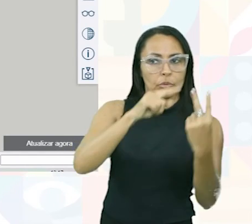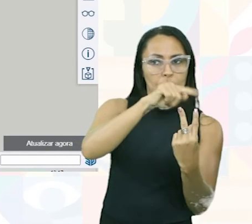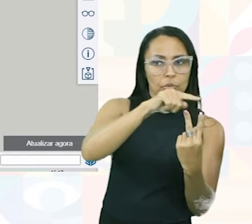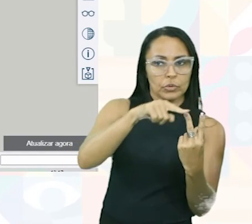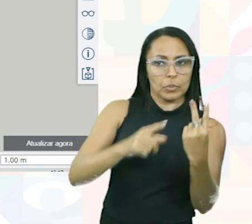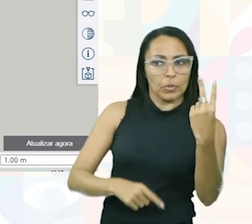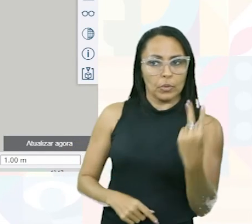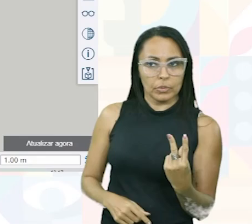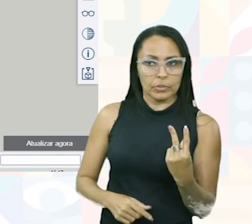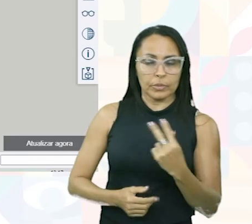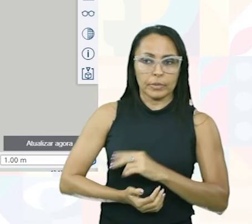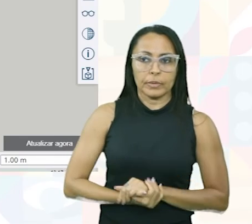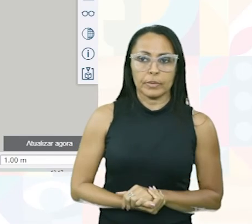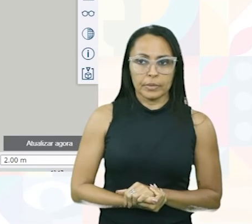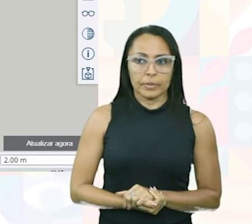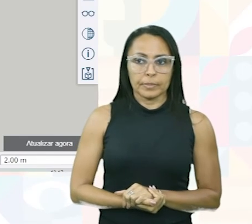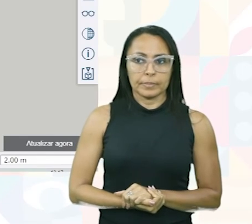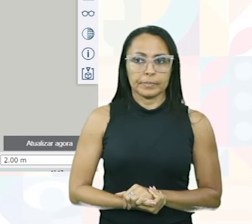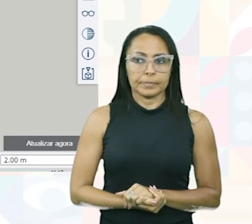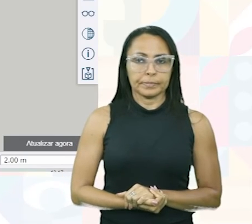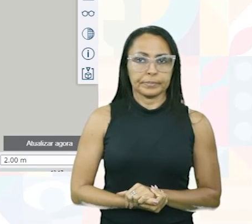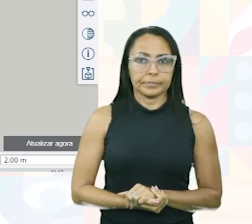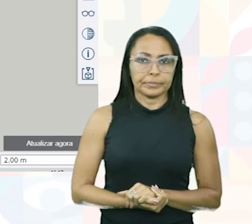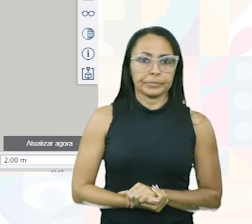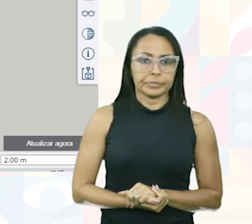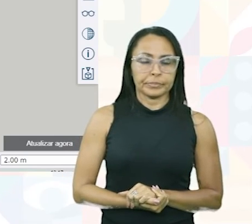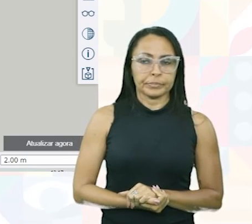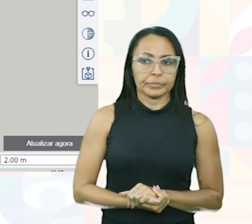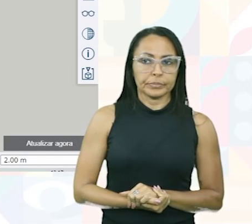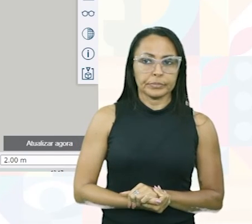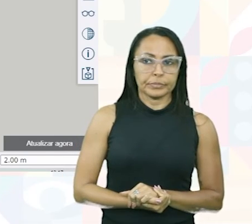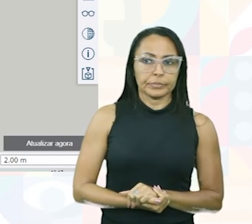esses arcos, certo?